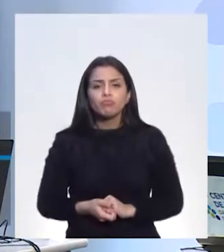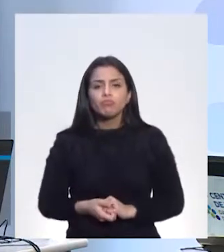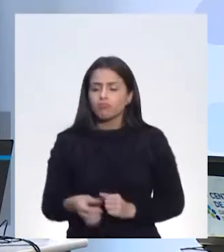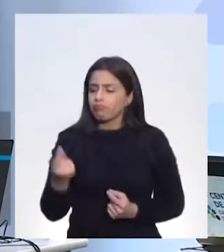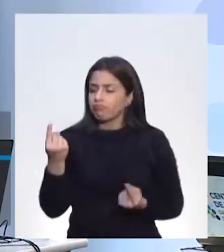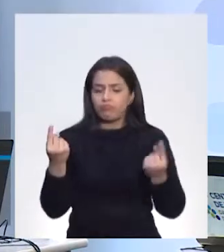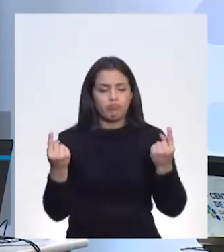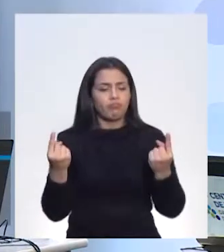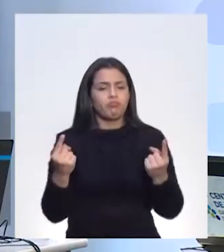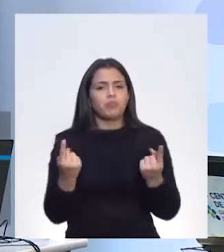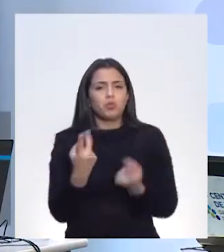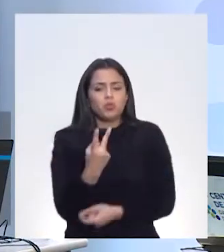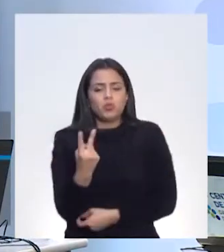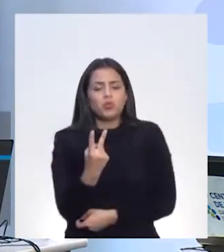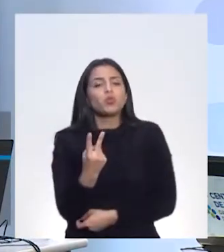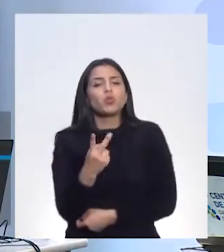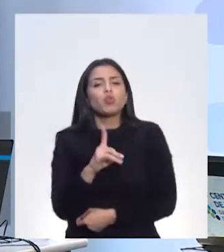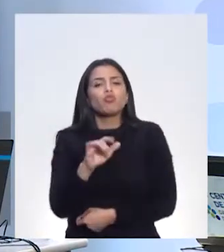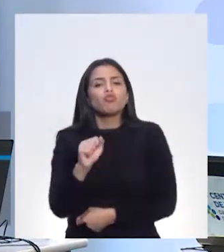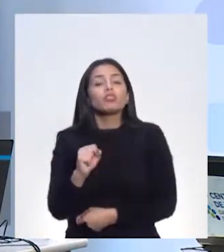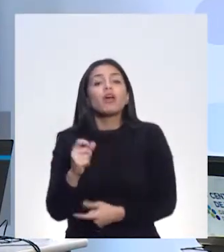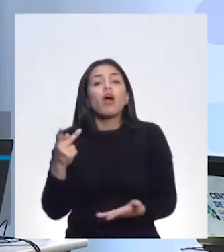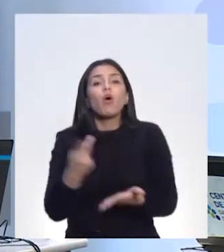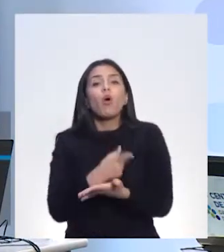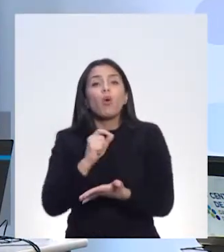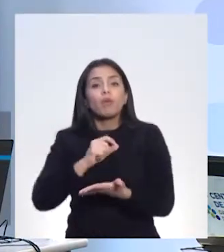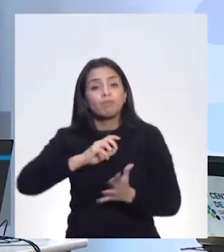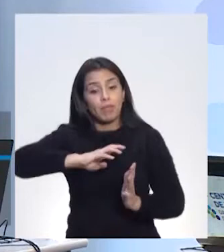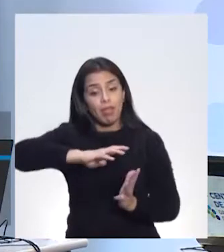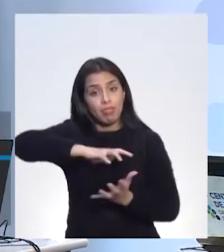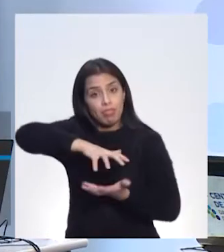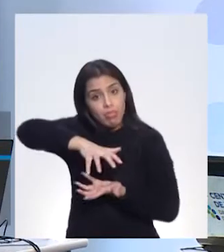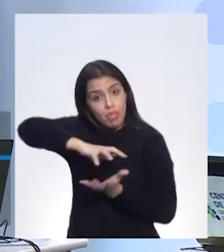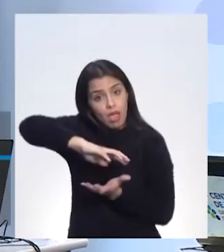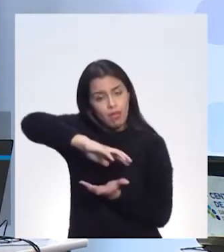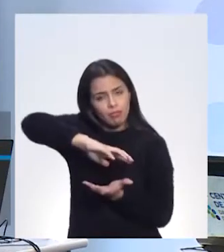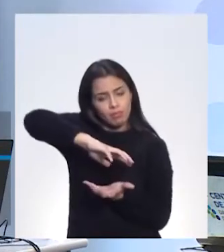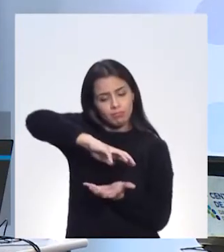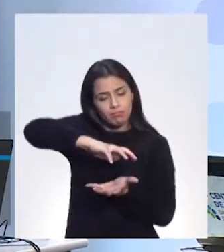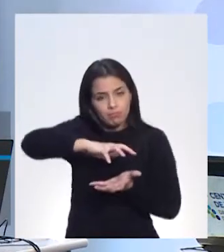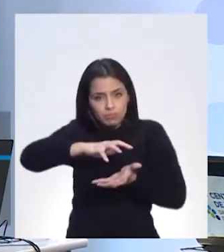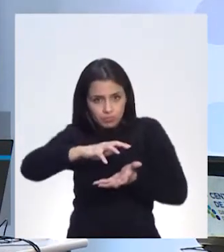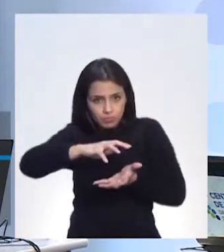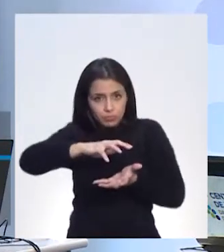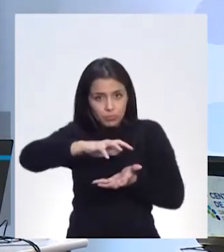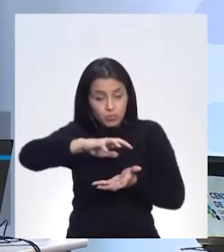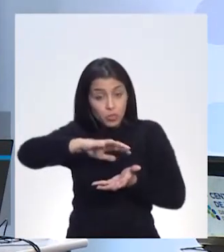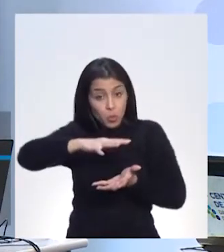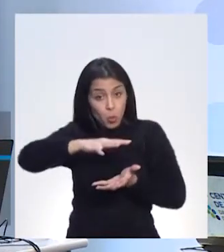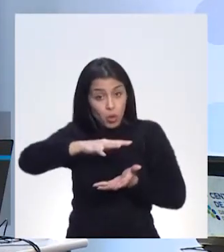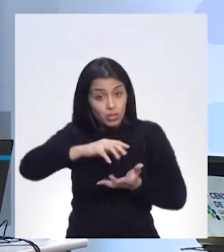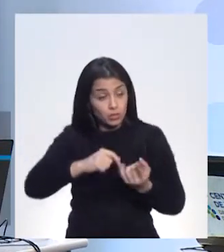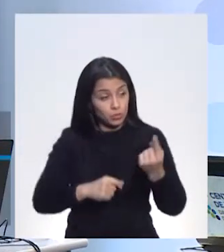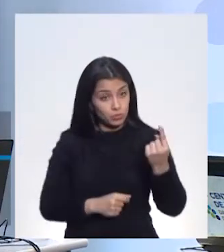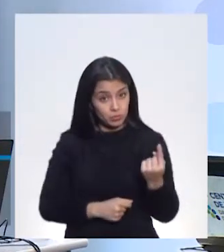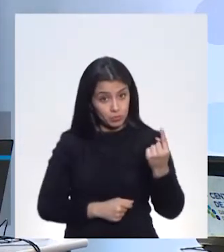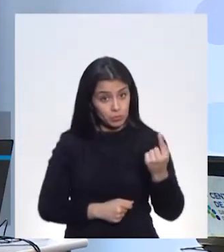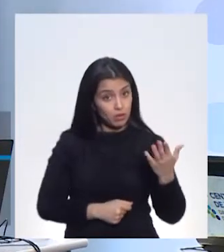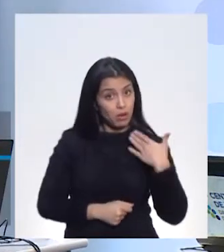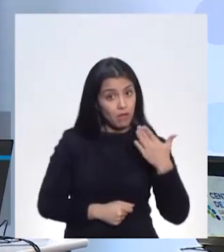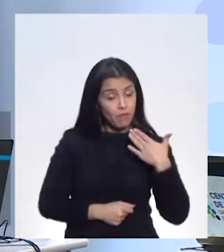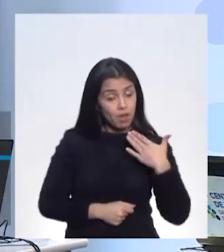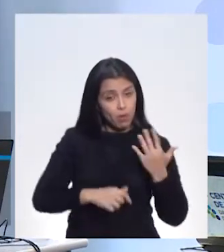dias? A Terra, ela tem uma certa inclinação. Quando nós estamos no solstício de